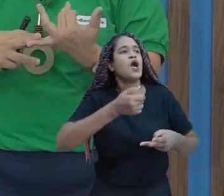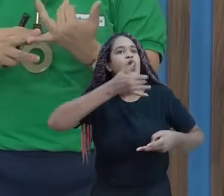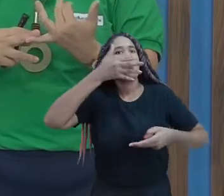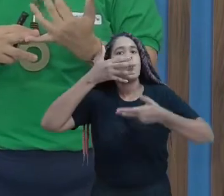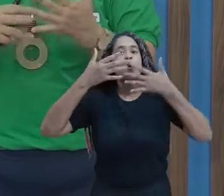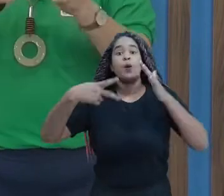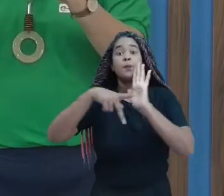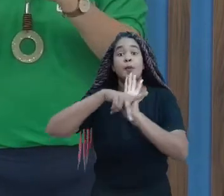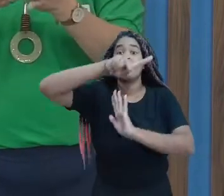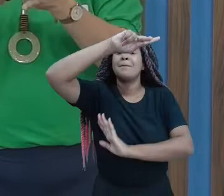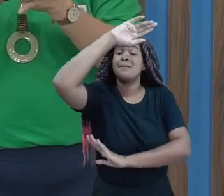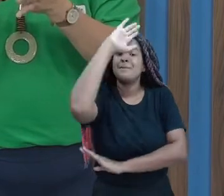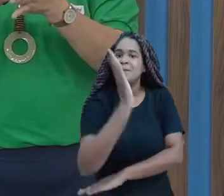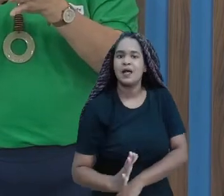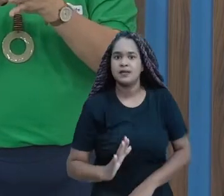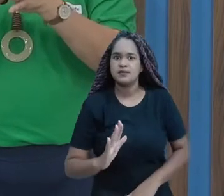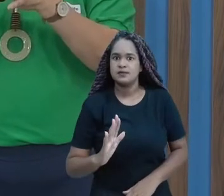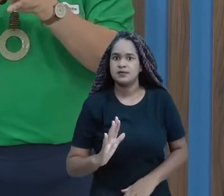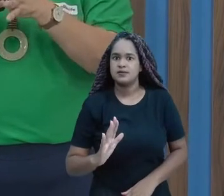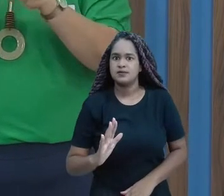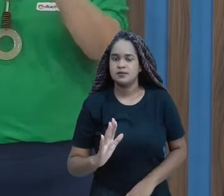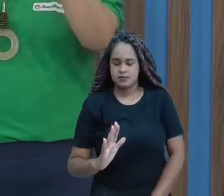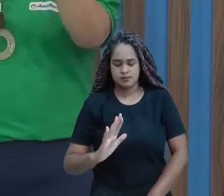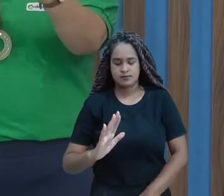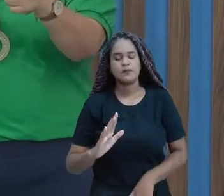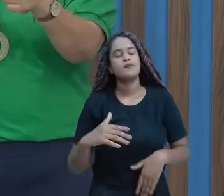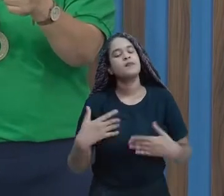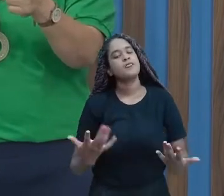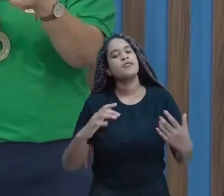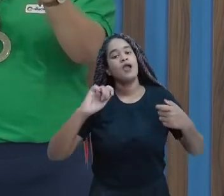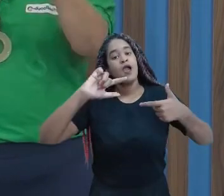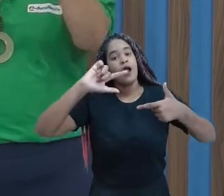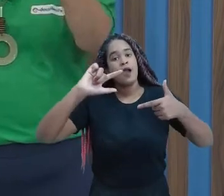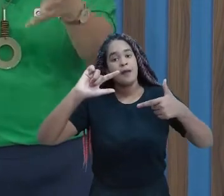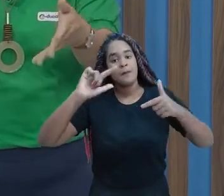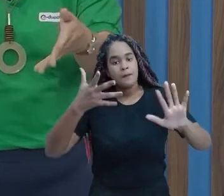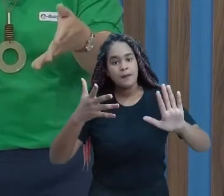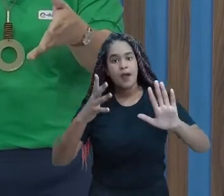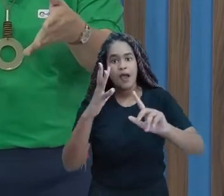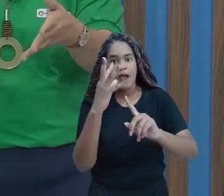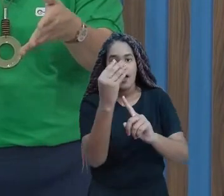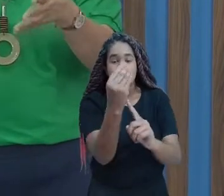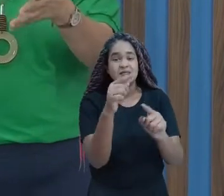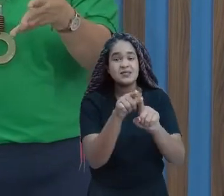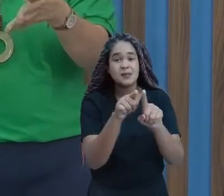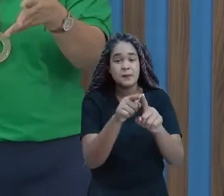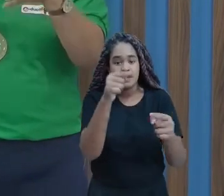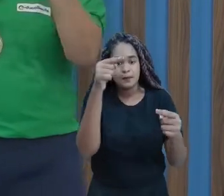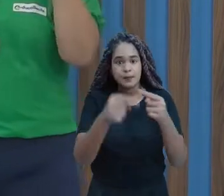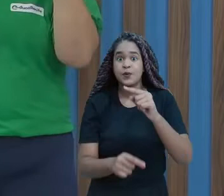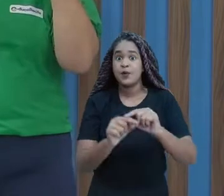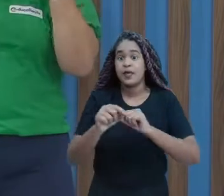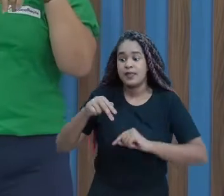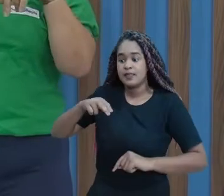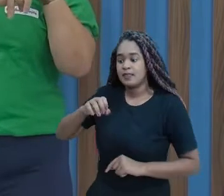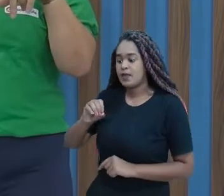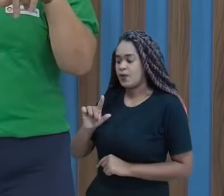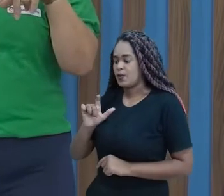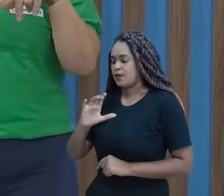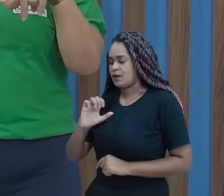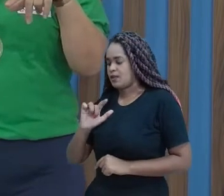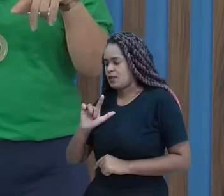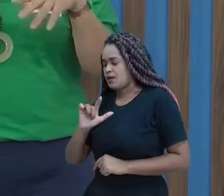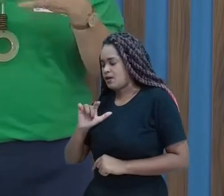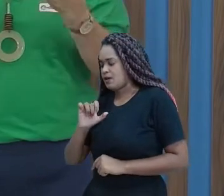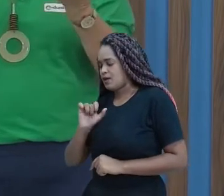do Brasil. E essa arte moderna no Brasil, ela também fez uma ruptura com o neoclássico, tá, gente? Havia uma arte neoclássica